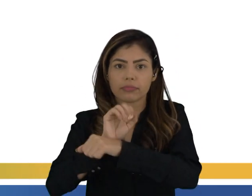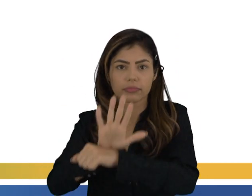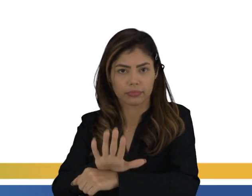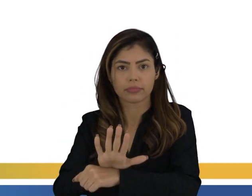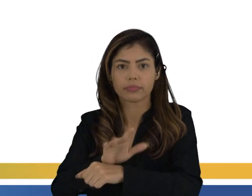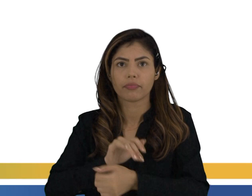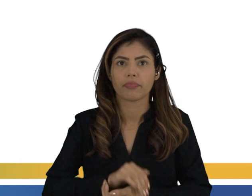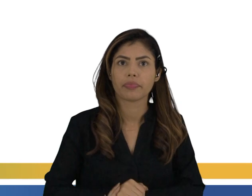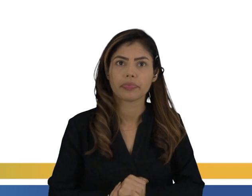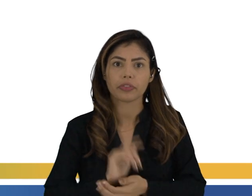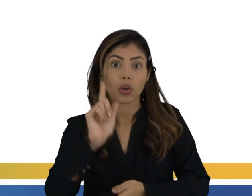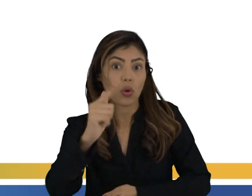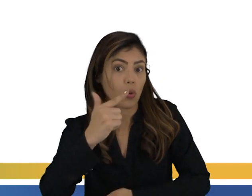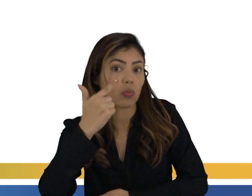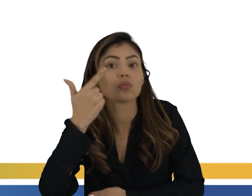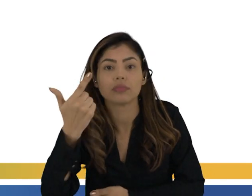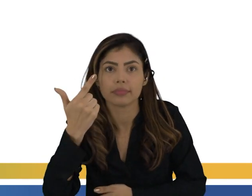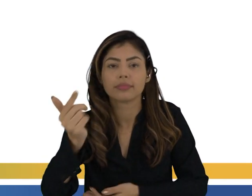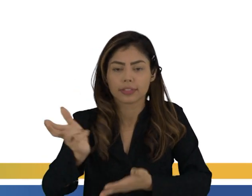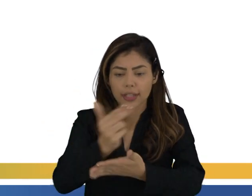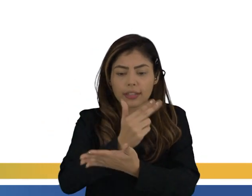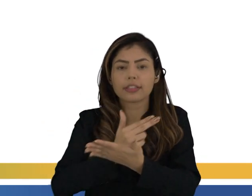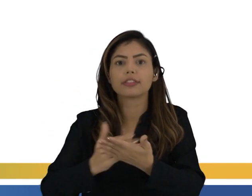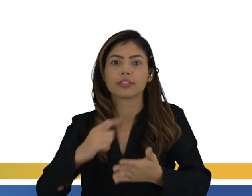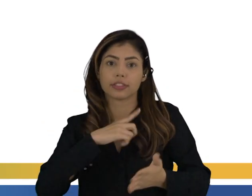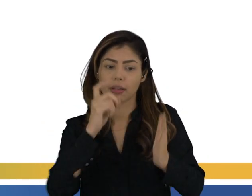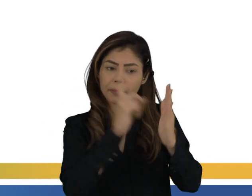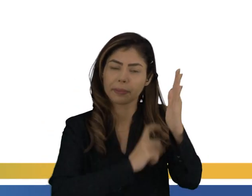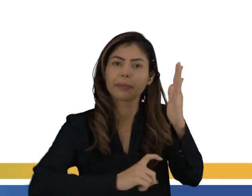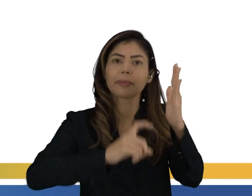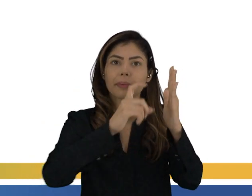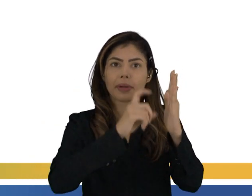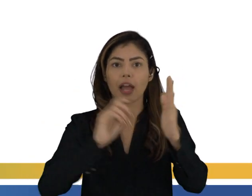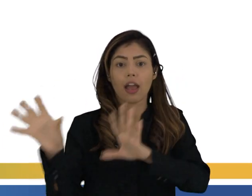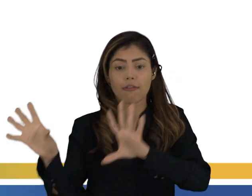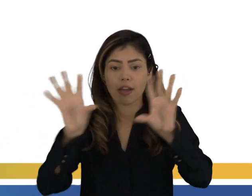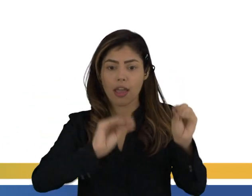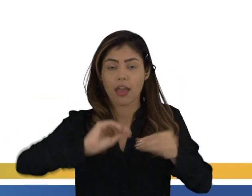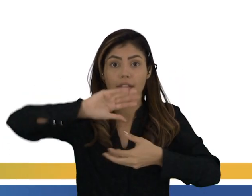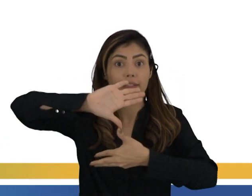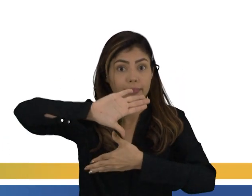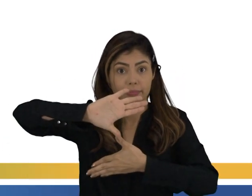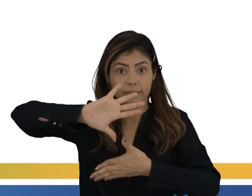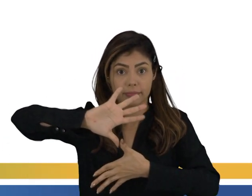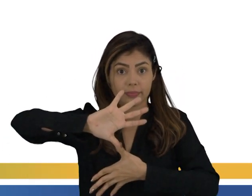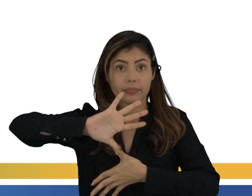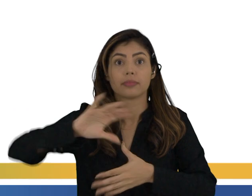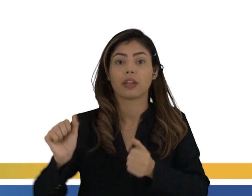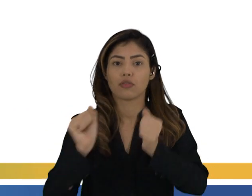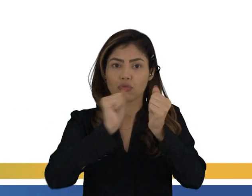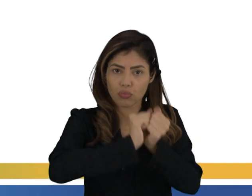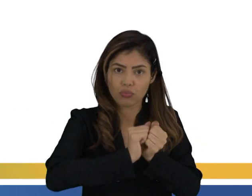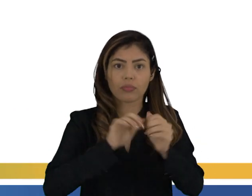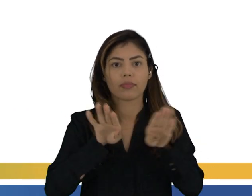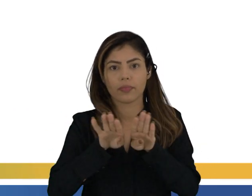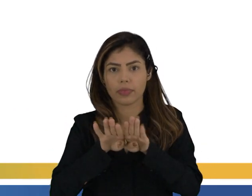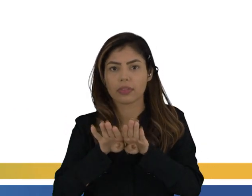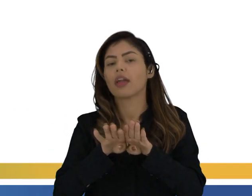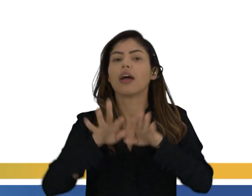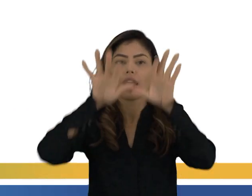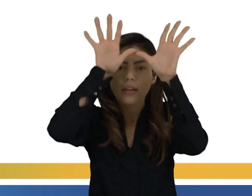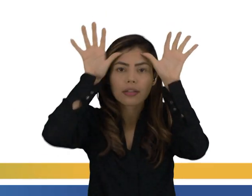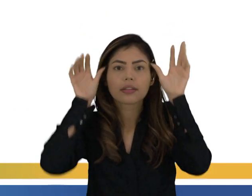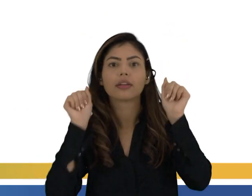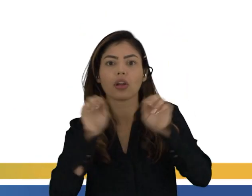vocês, de outros artistas grafiteiros que vieram da América Latina e, junto com os artistas